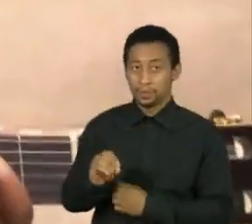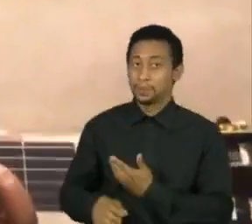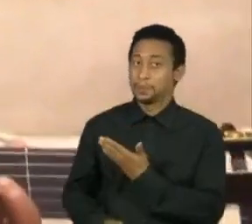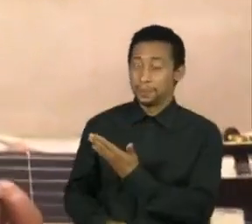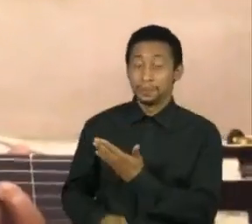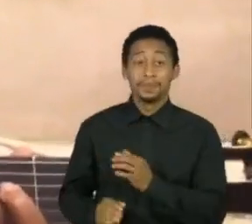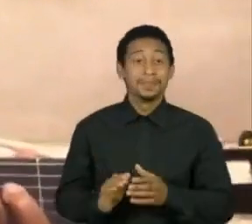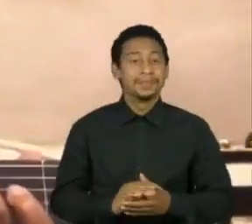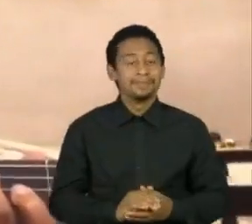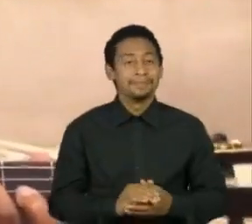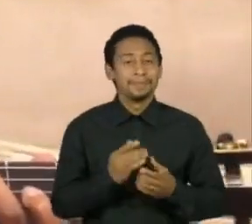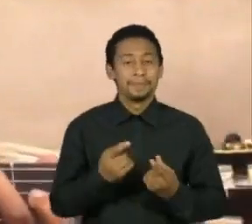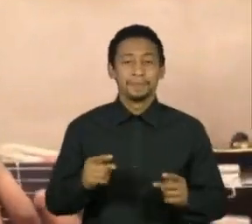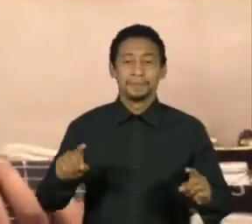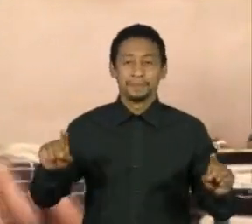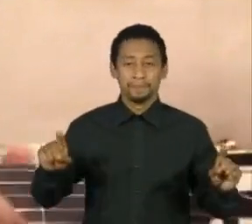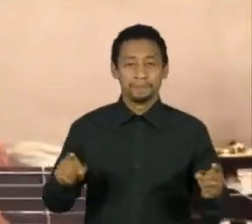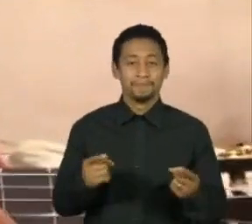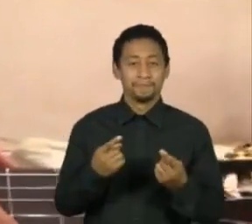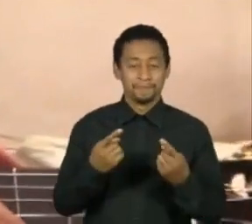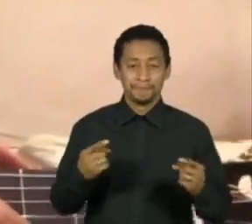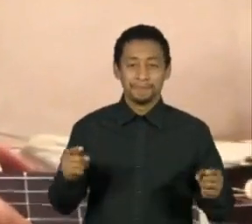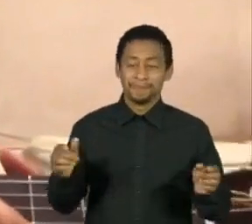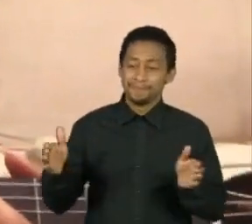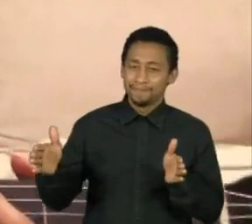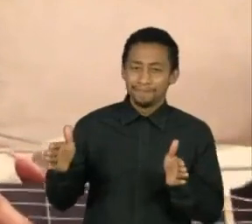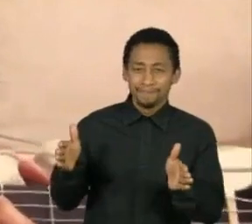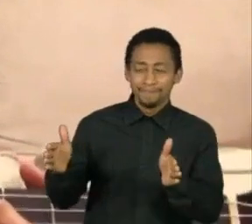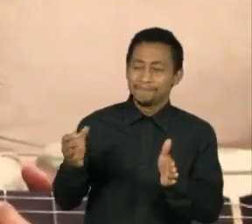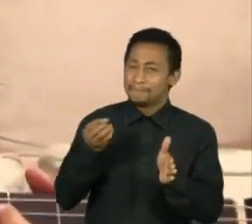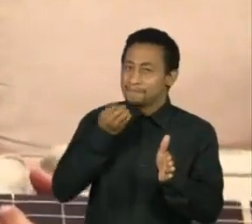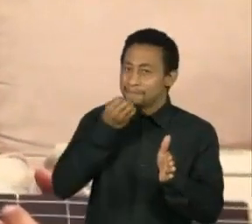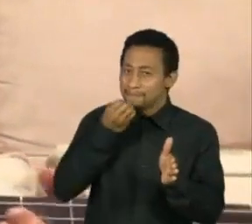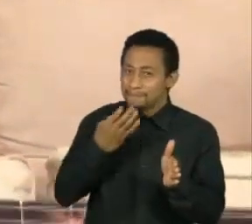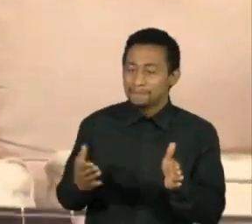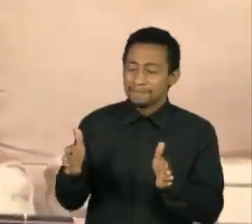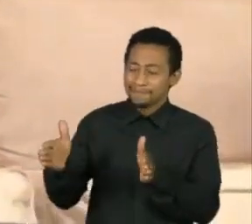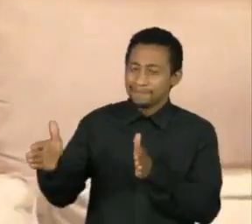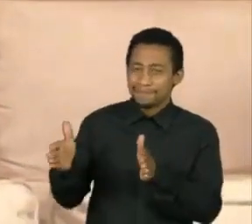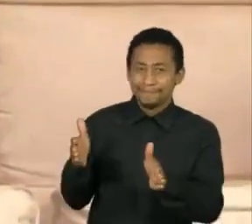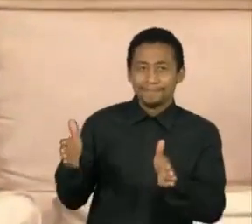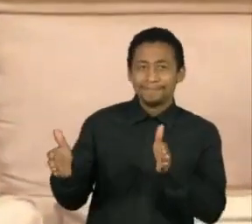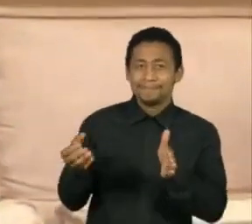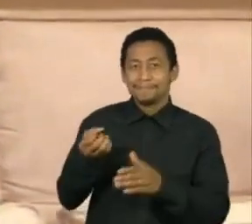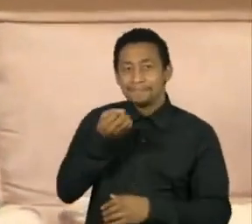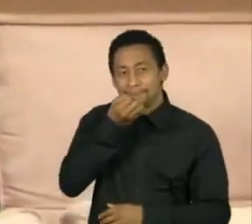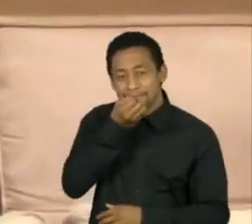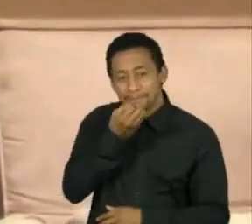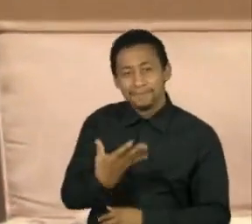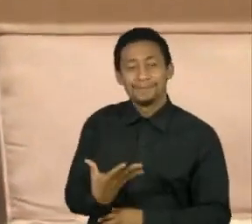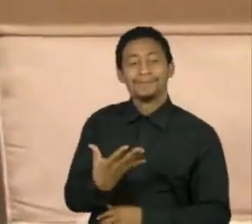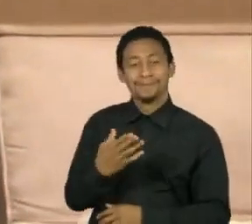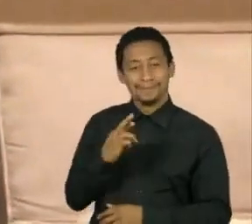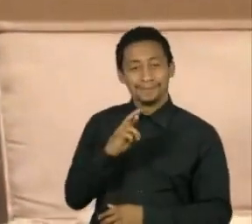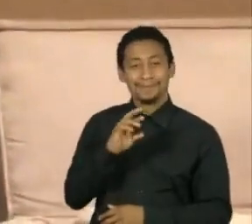Tempo rei, ó tempo rei, ó tempo rei.